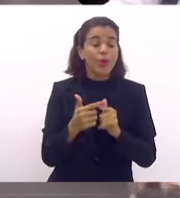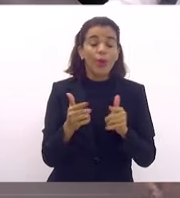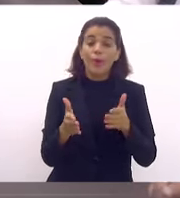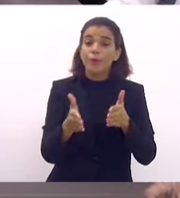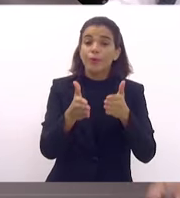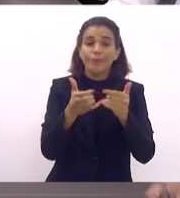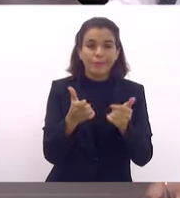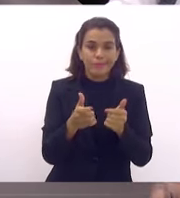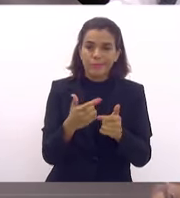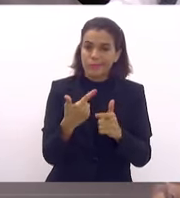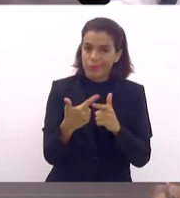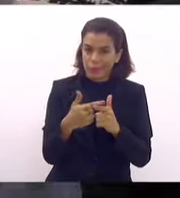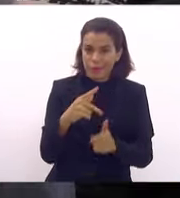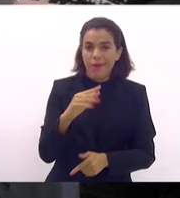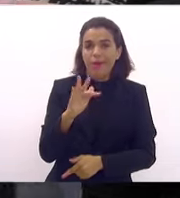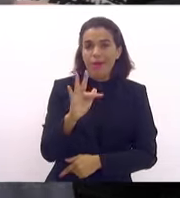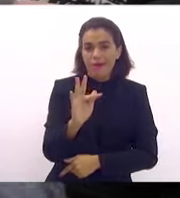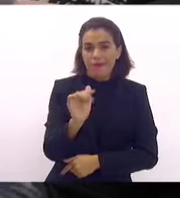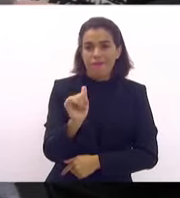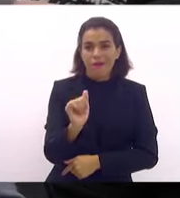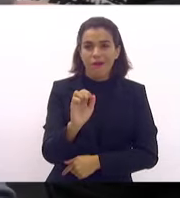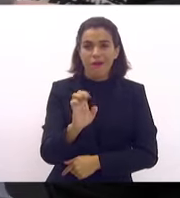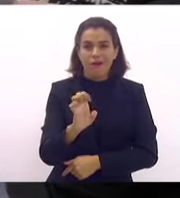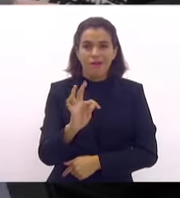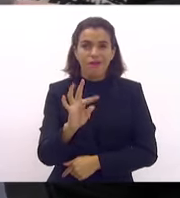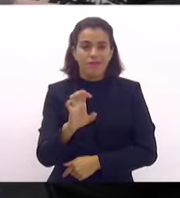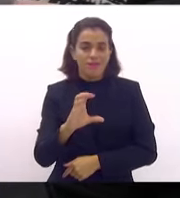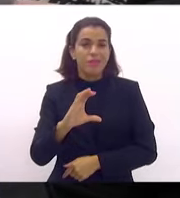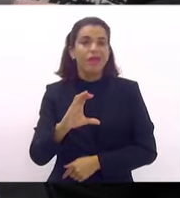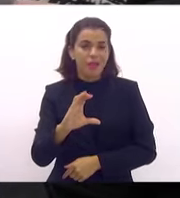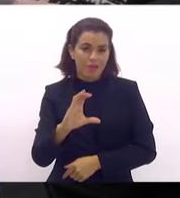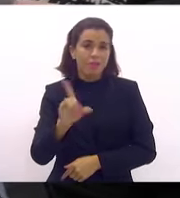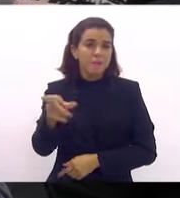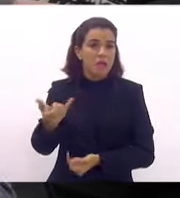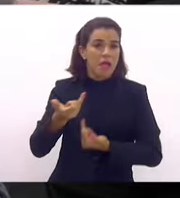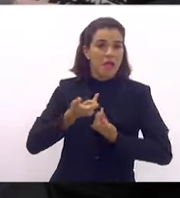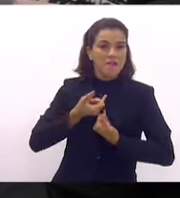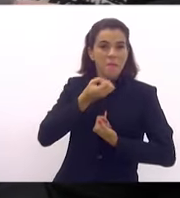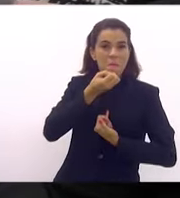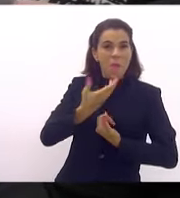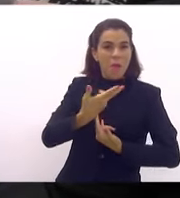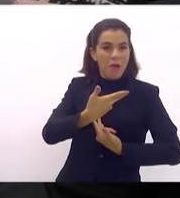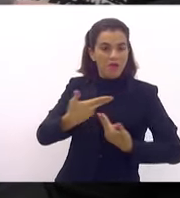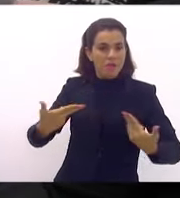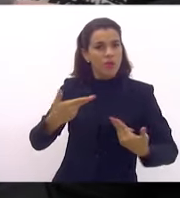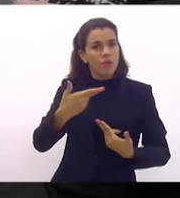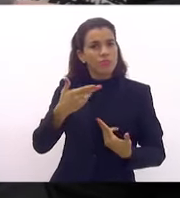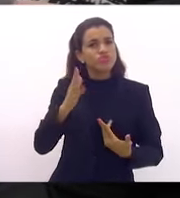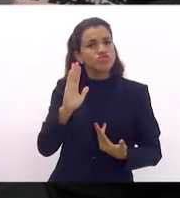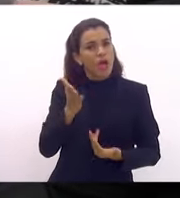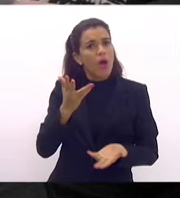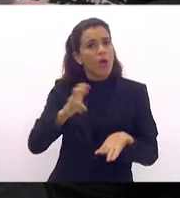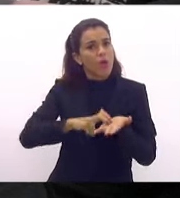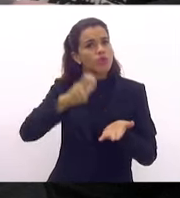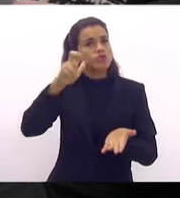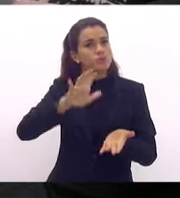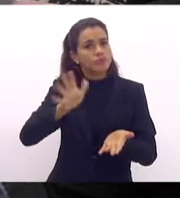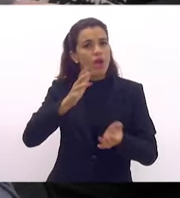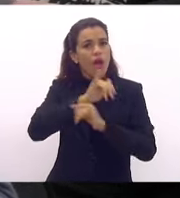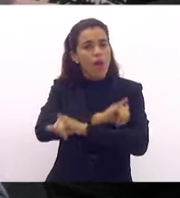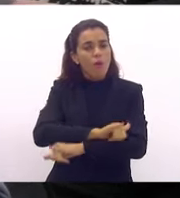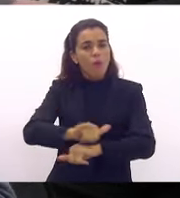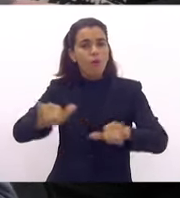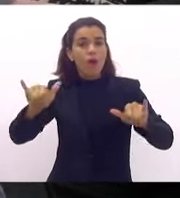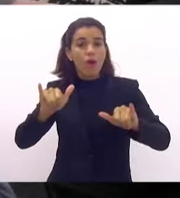pela FAETEC, então Vossa Excelência já traz essa boa notícia. Ontem inclusive, já anunciamos isso hoje, tá? Ah, fico feliz. A